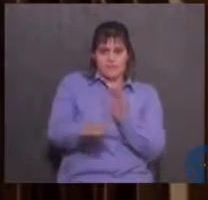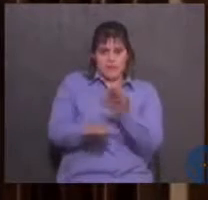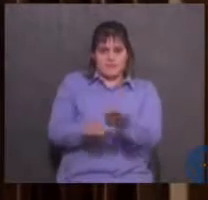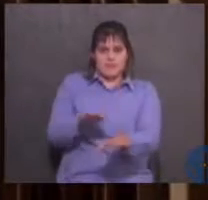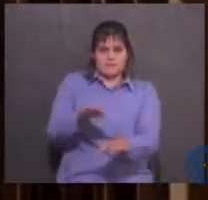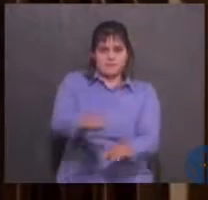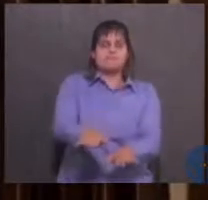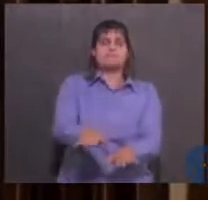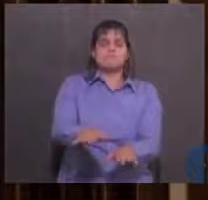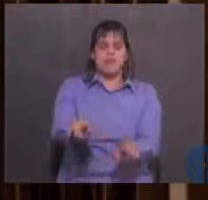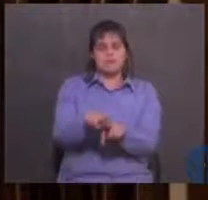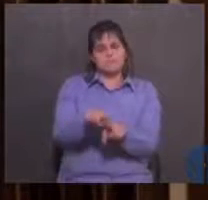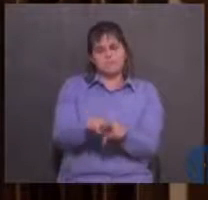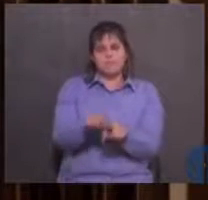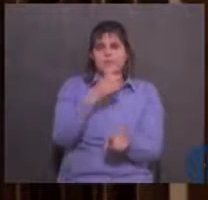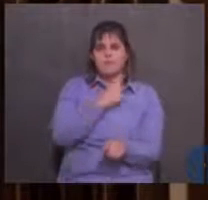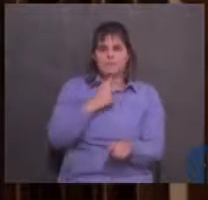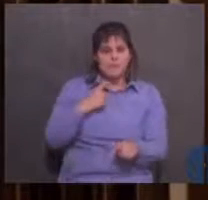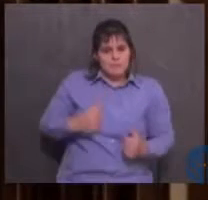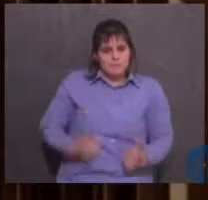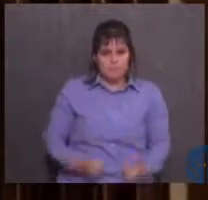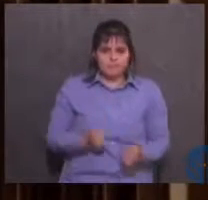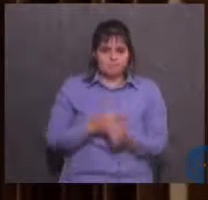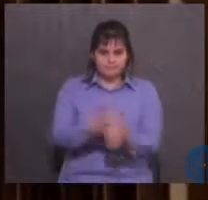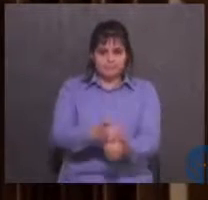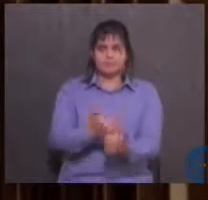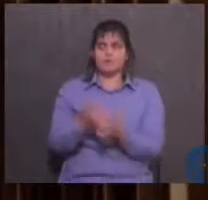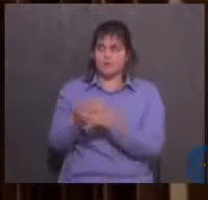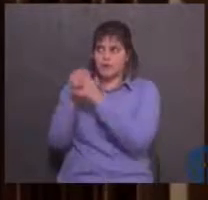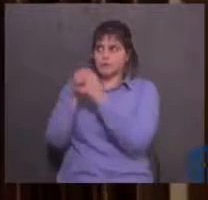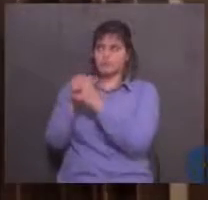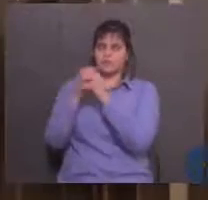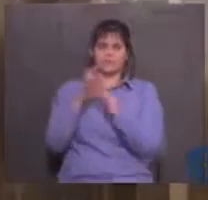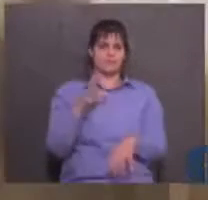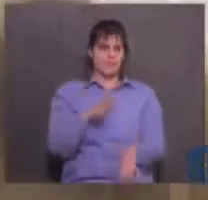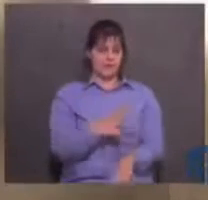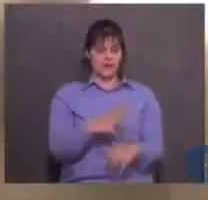imagen del Buen Pastor. Oremos.